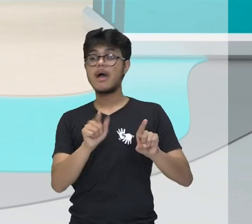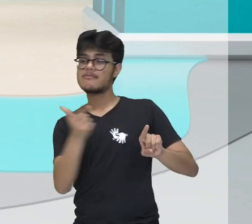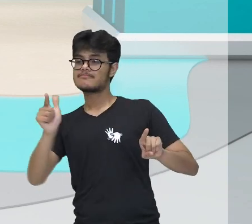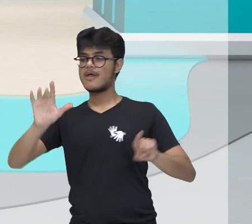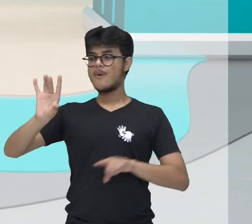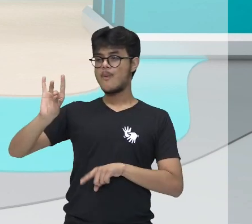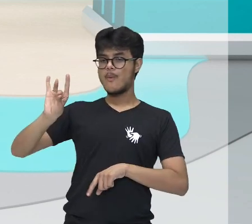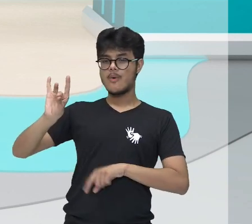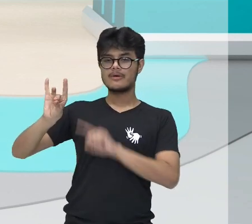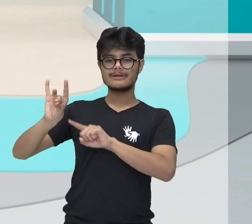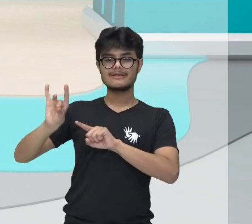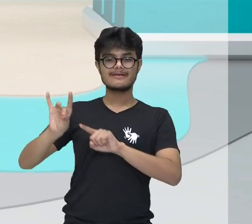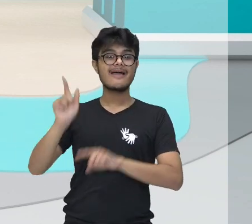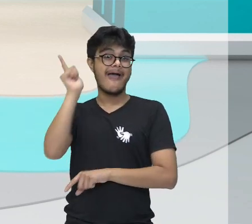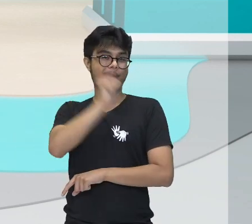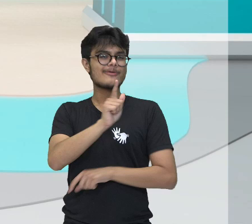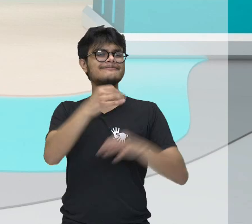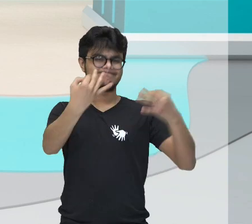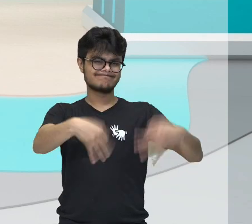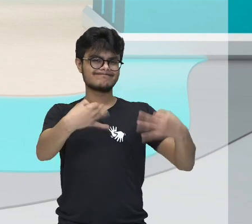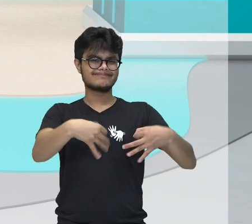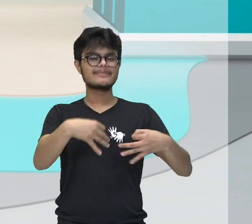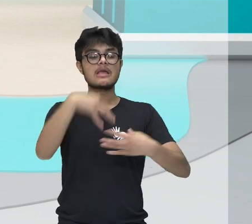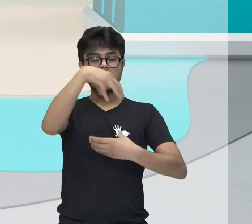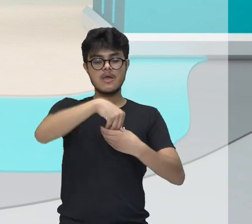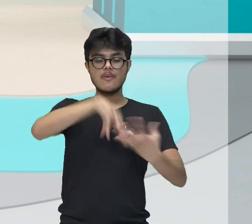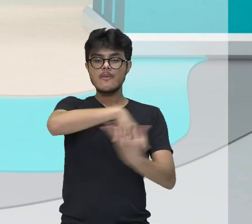tinta, para dar fixação, seja qualquer